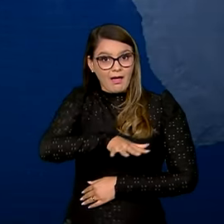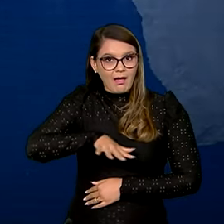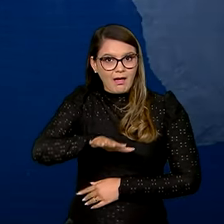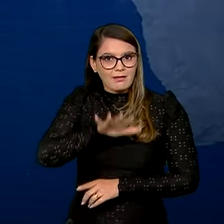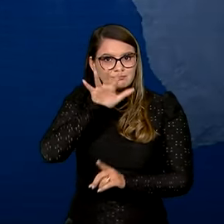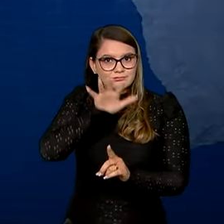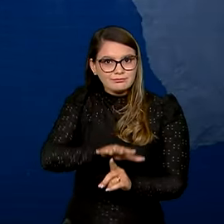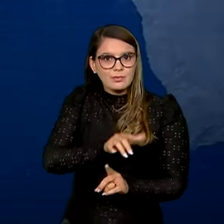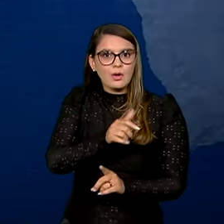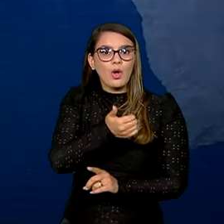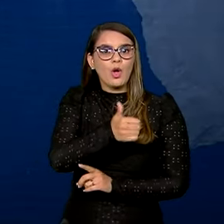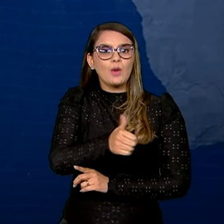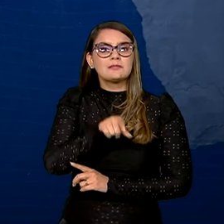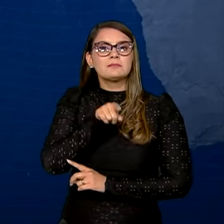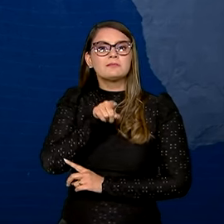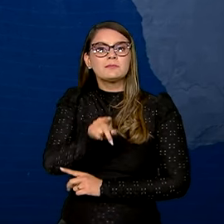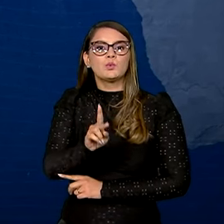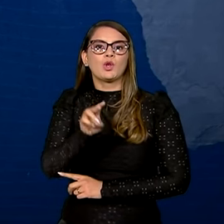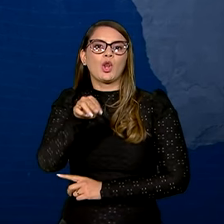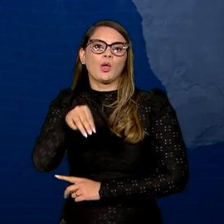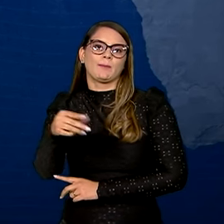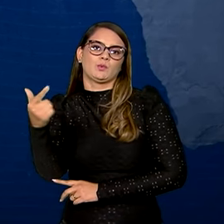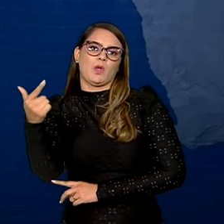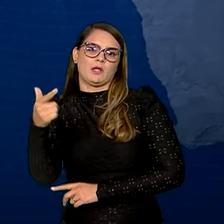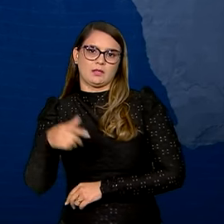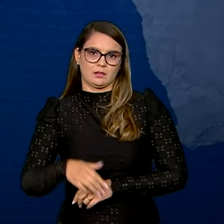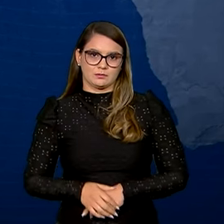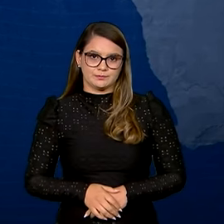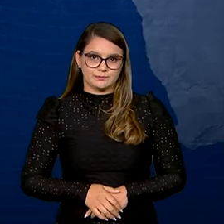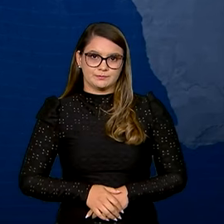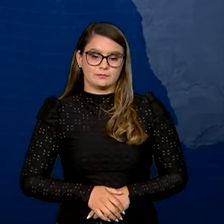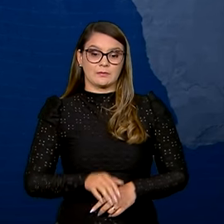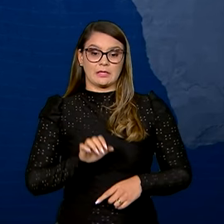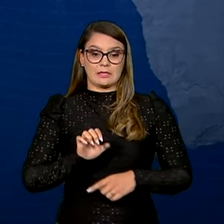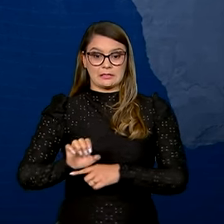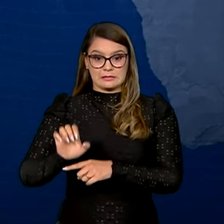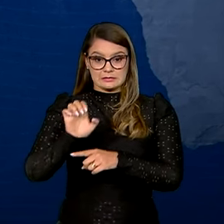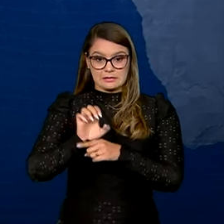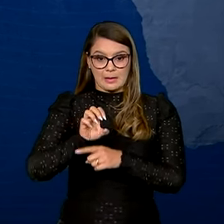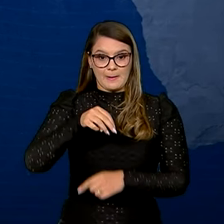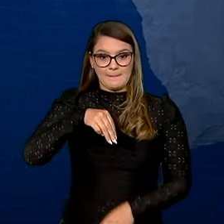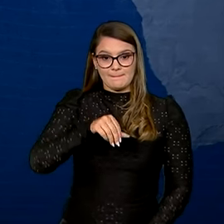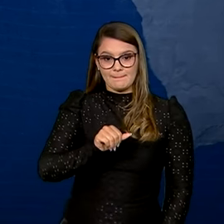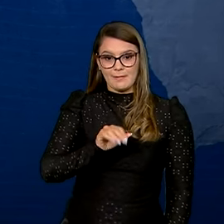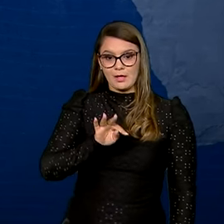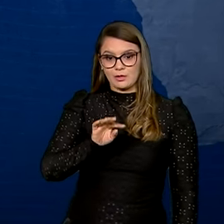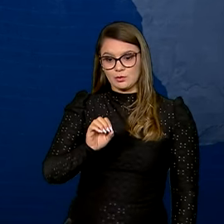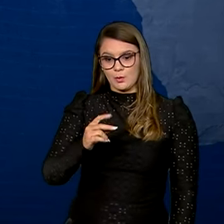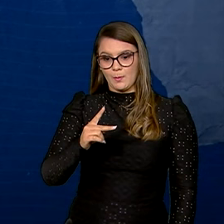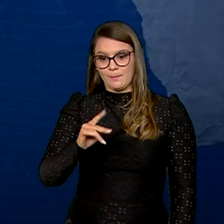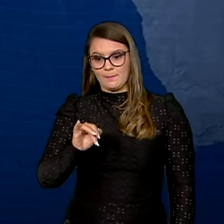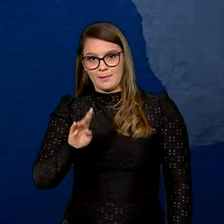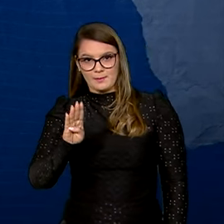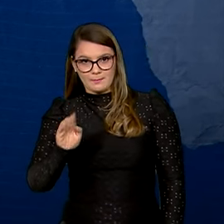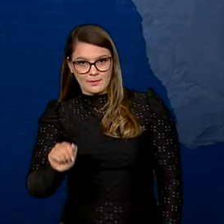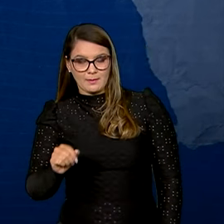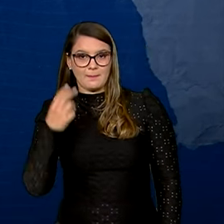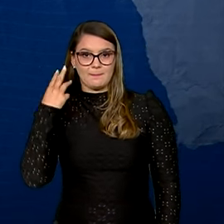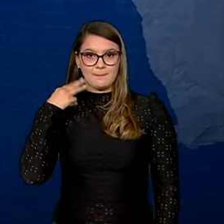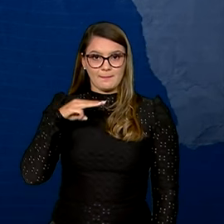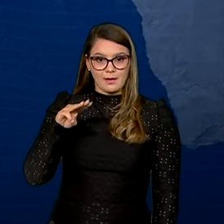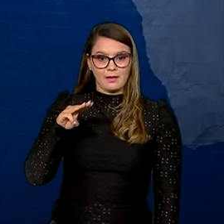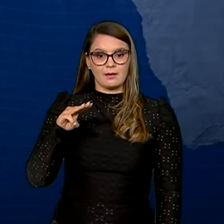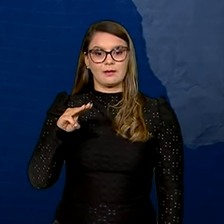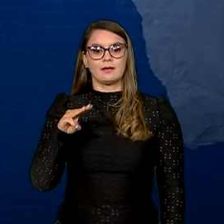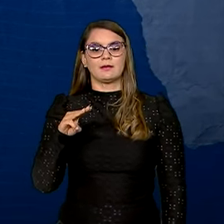foi de 11 mil quilômetros quadrados. Os estados do chamado Mato Piba, Maranhão, Tocantins, Piauí